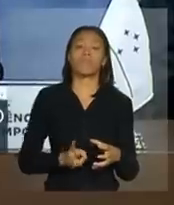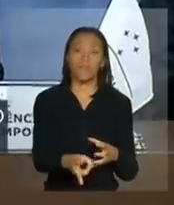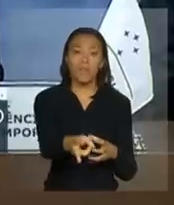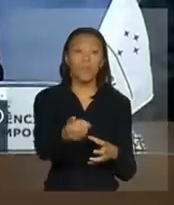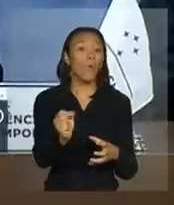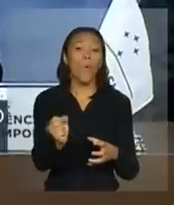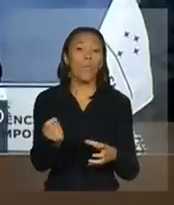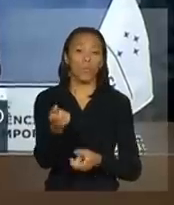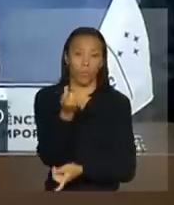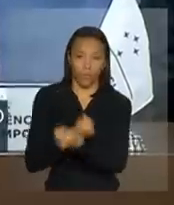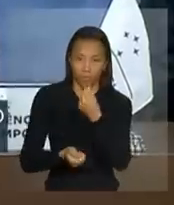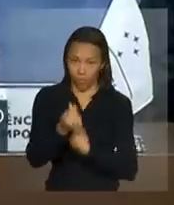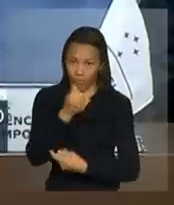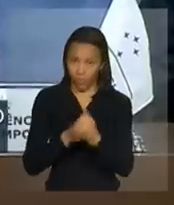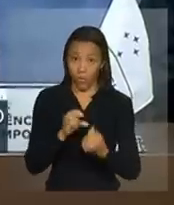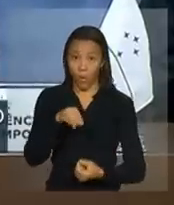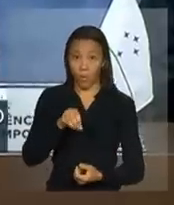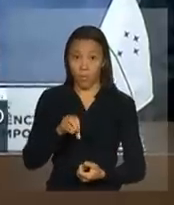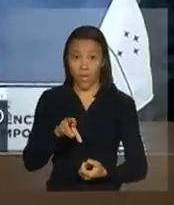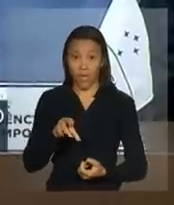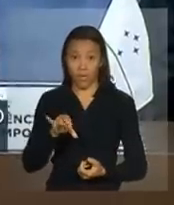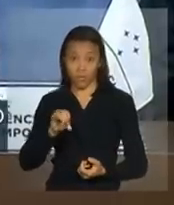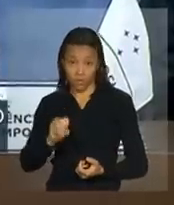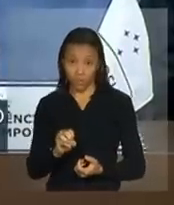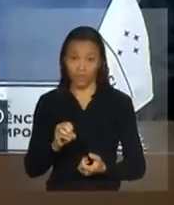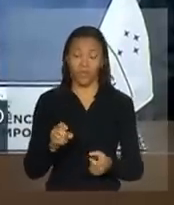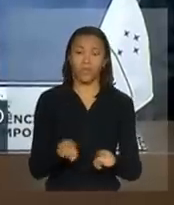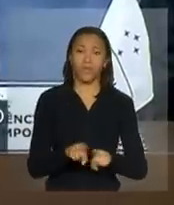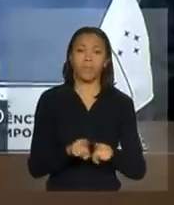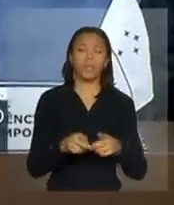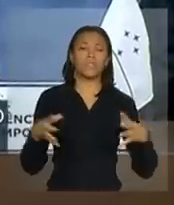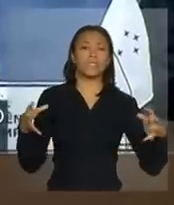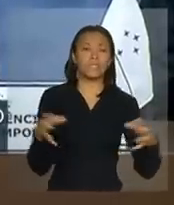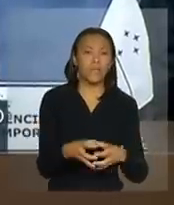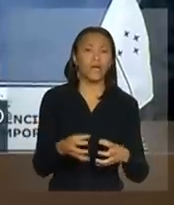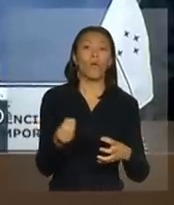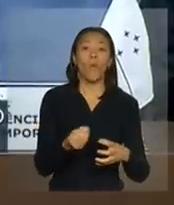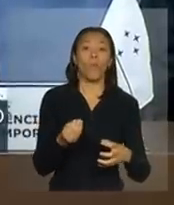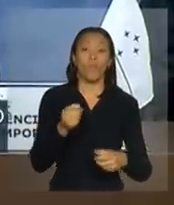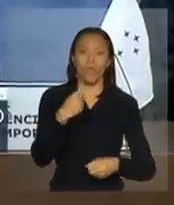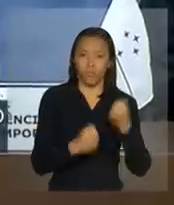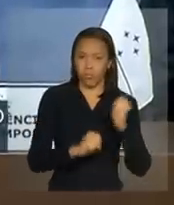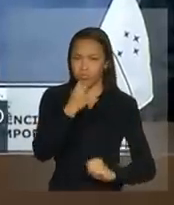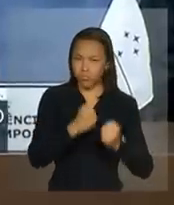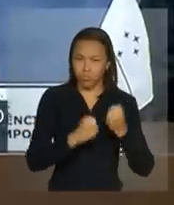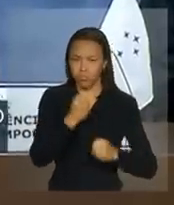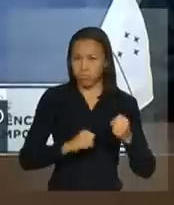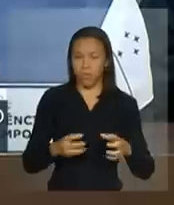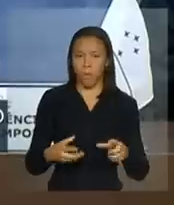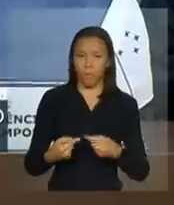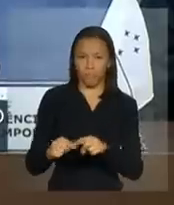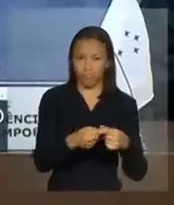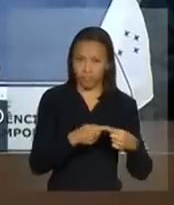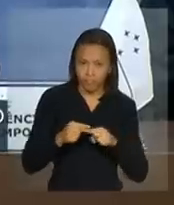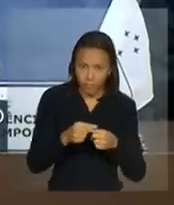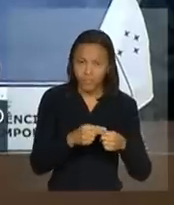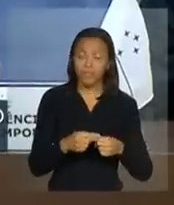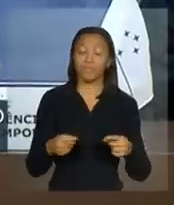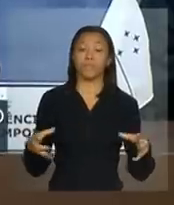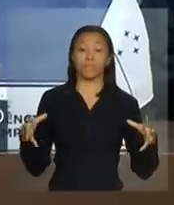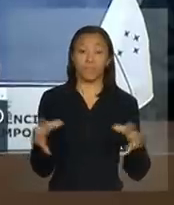do comércio, integrar-se através de suas cadeias produtivas,